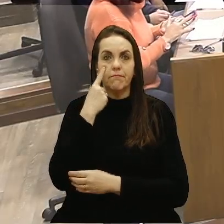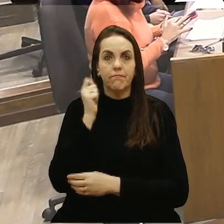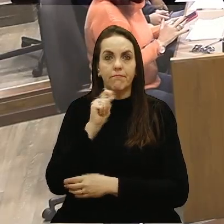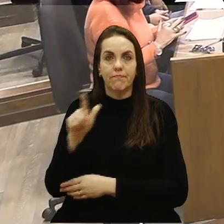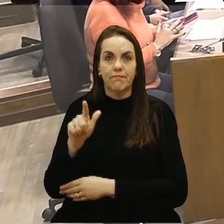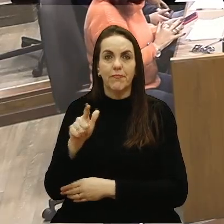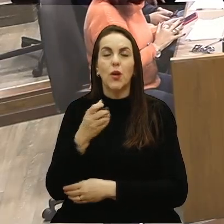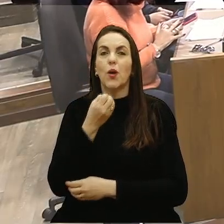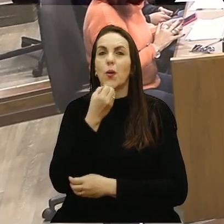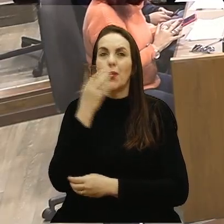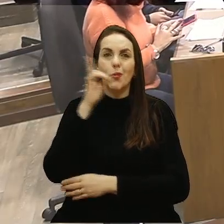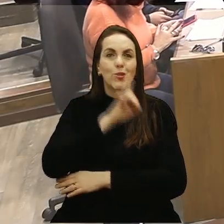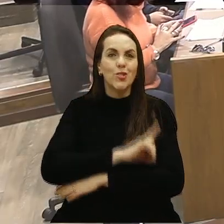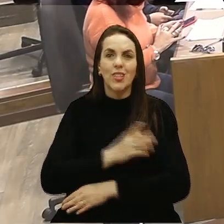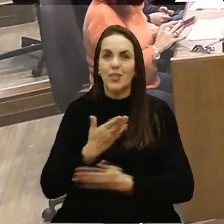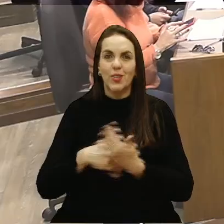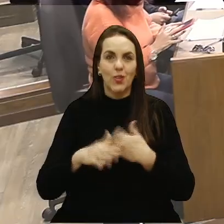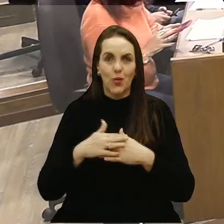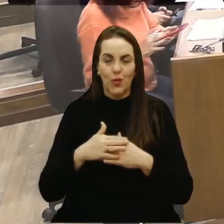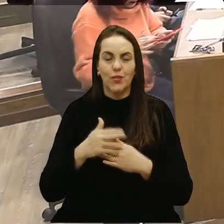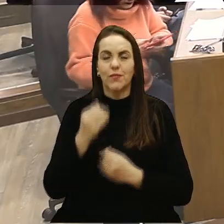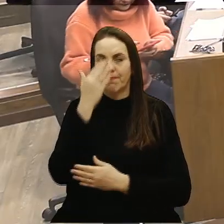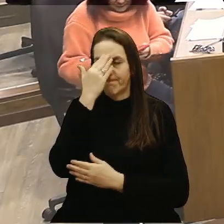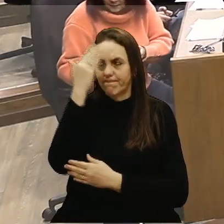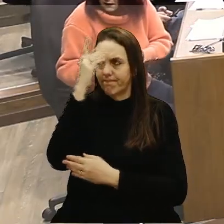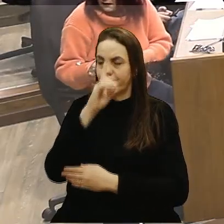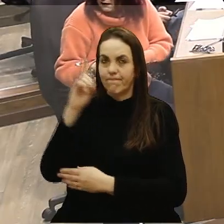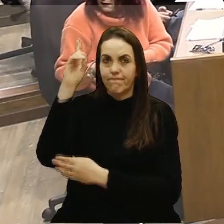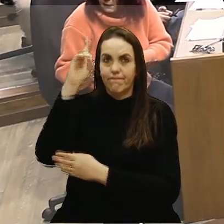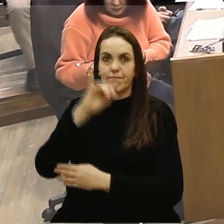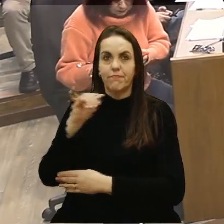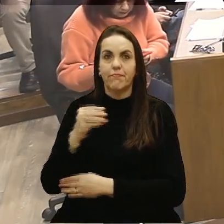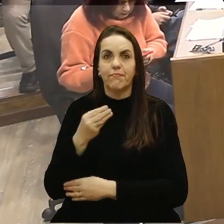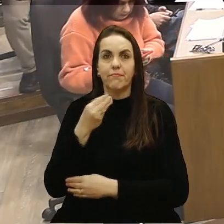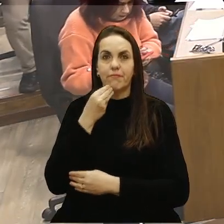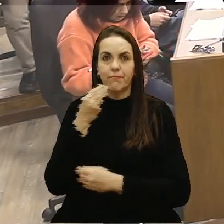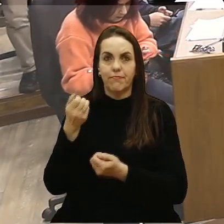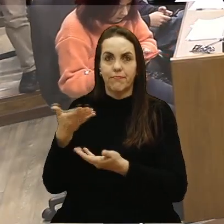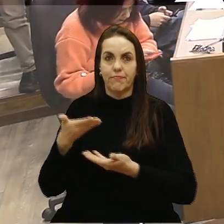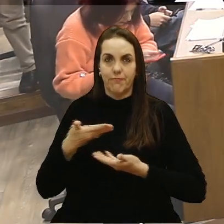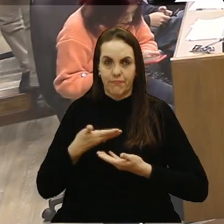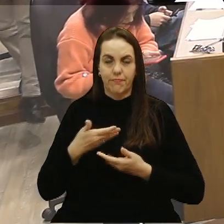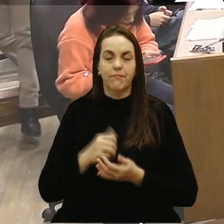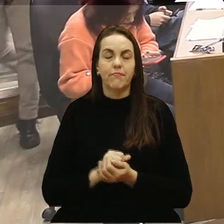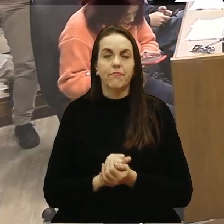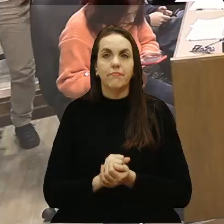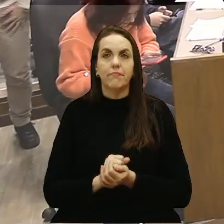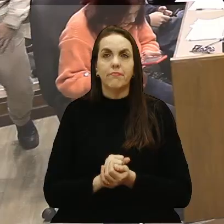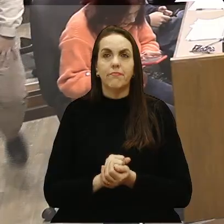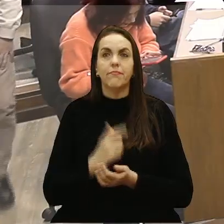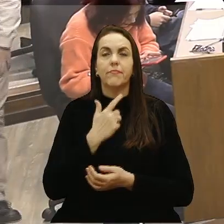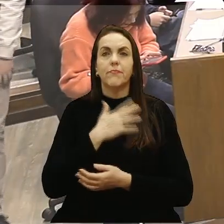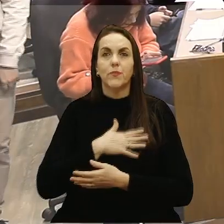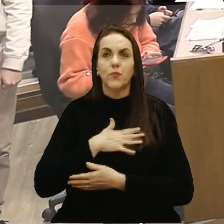Bom dia a todos. Eu quero externar minha gratidão a Deus pela oportunidade que me é conferida. Gostaria de